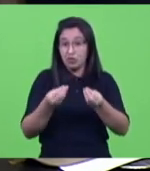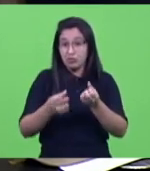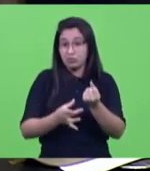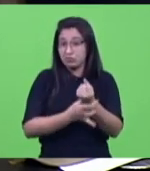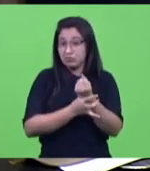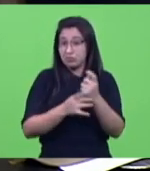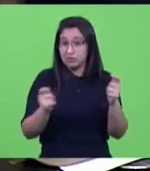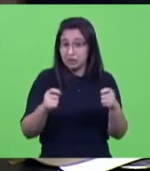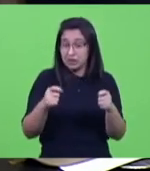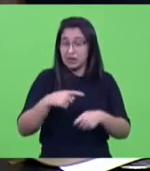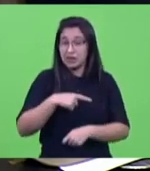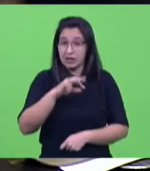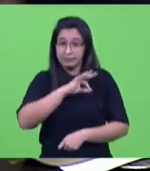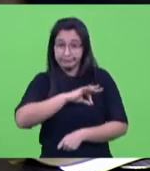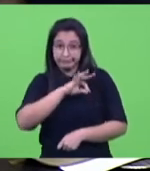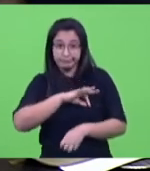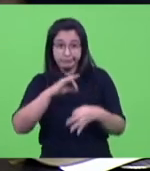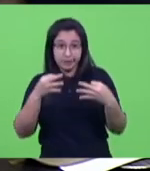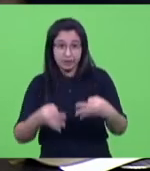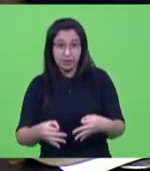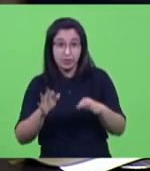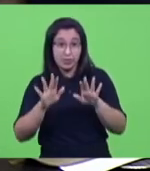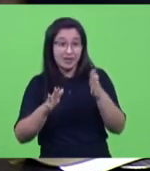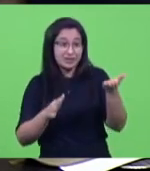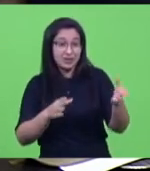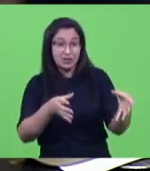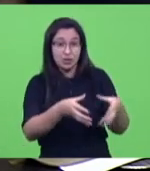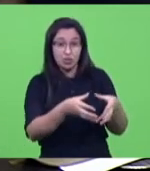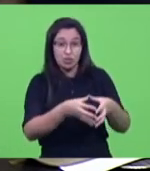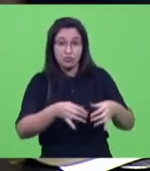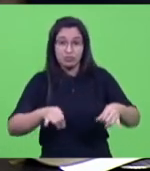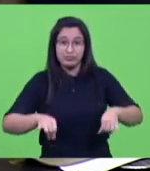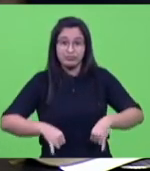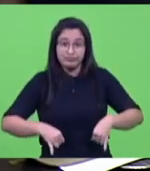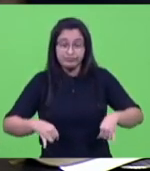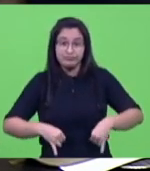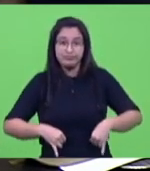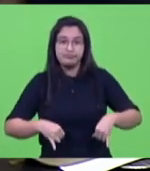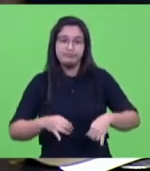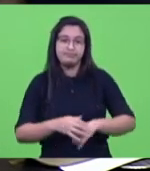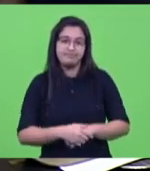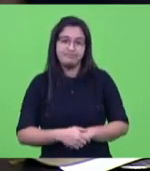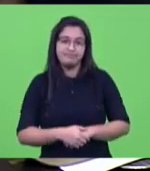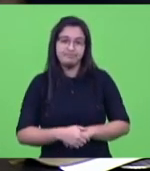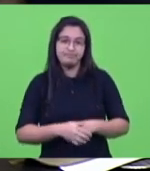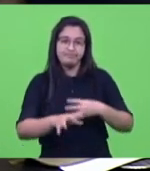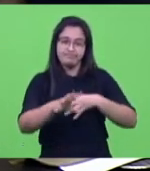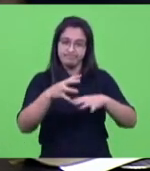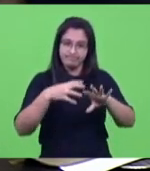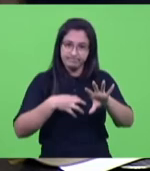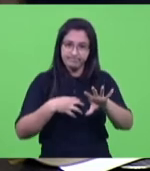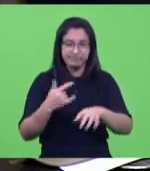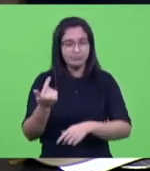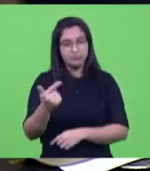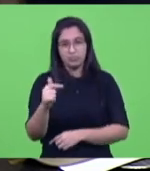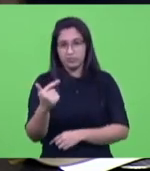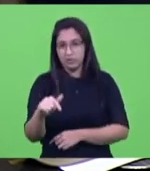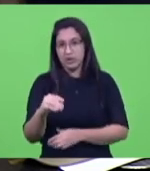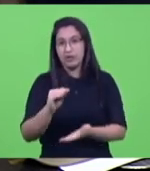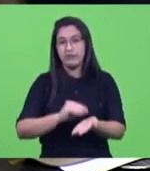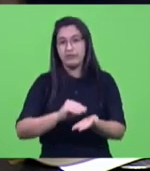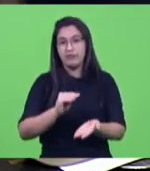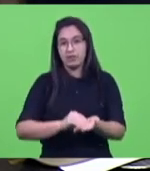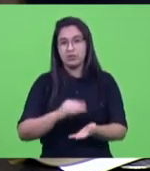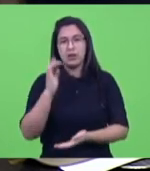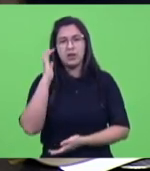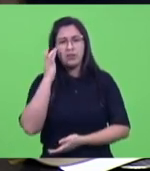setor está sofrendo, está morrendo. É muita insensibilidade isso. É insensibilidade demais. Eu achei que a gente ia